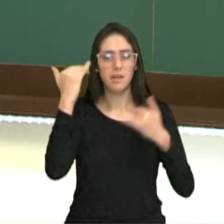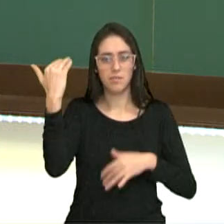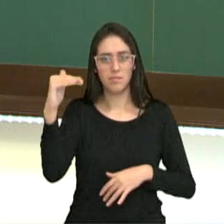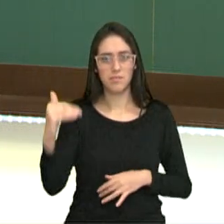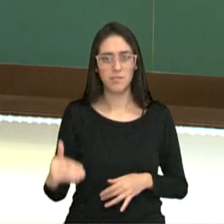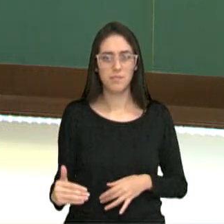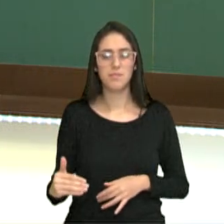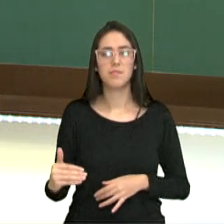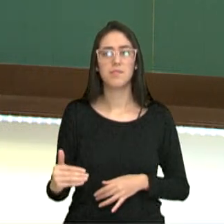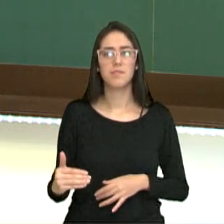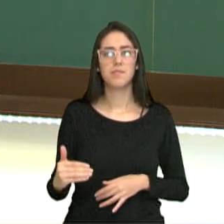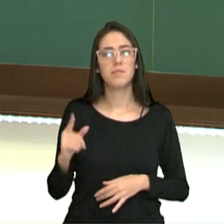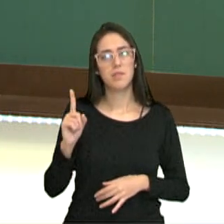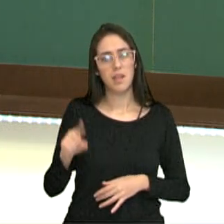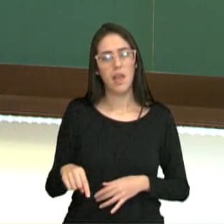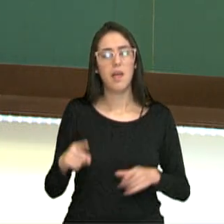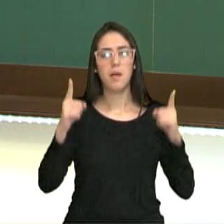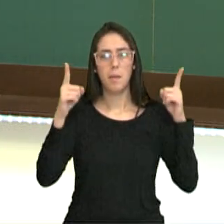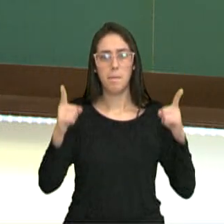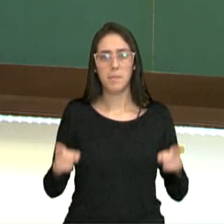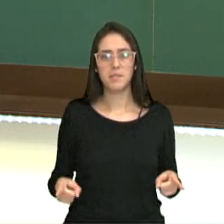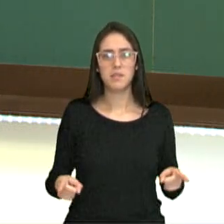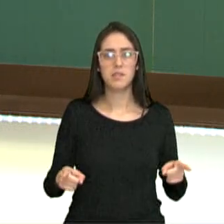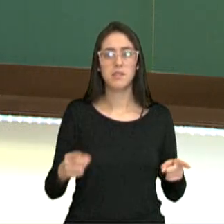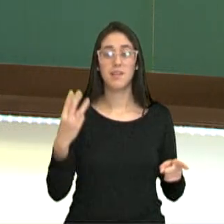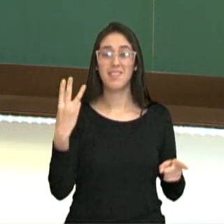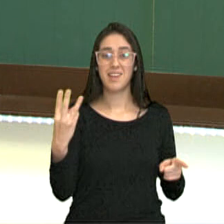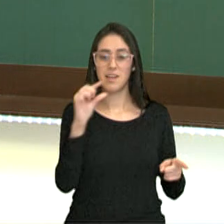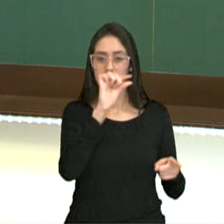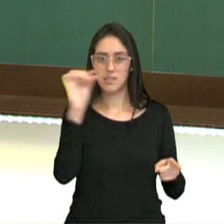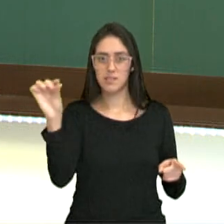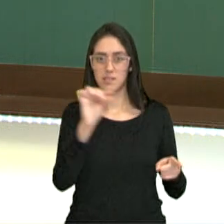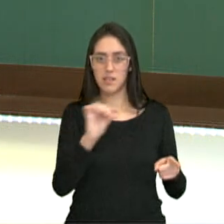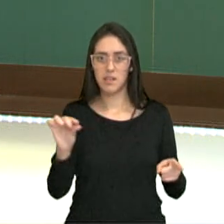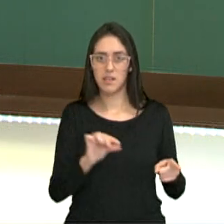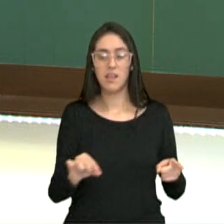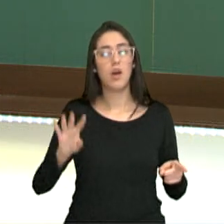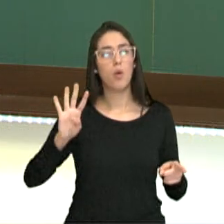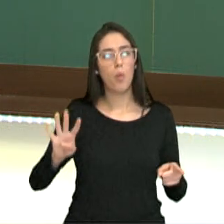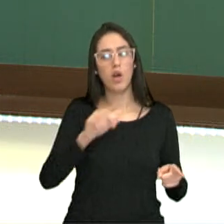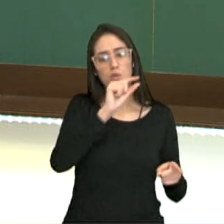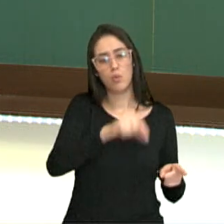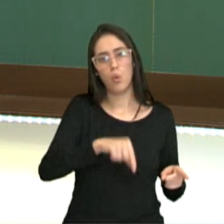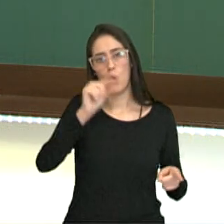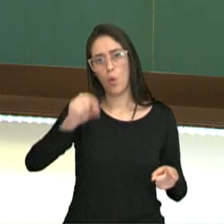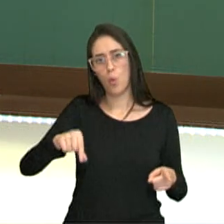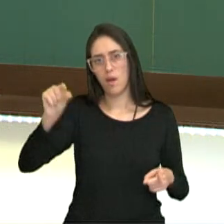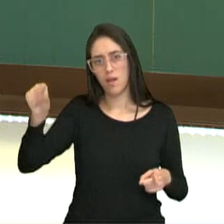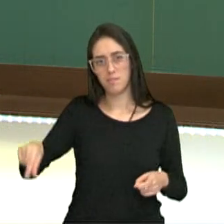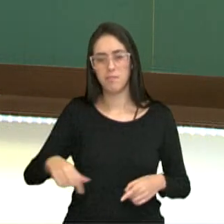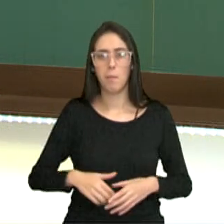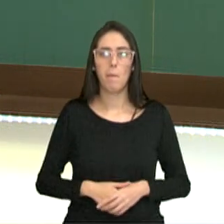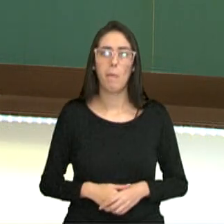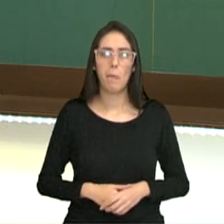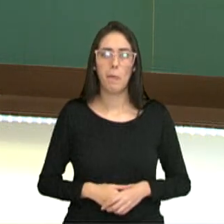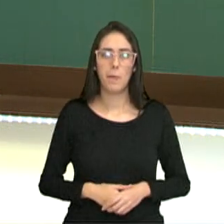tabela, uma matriz de 3 linhas e 4 colunas.